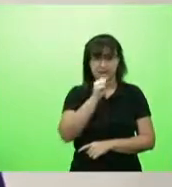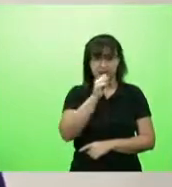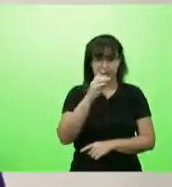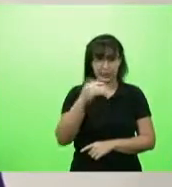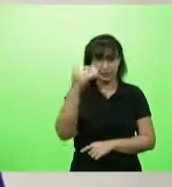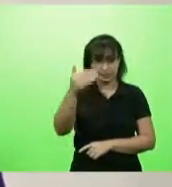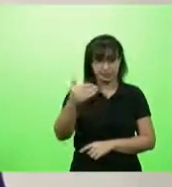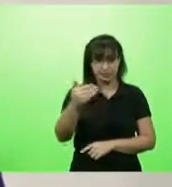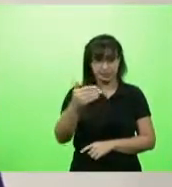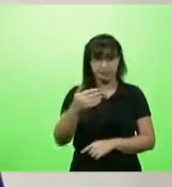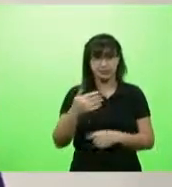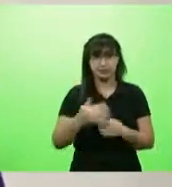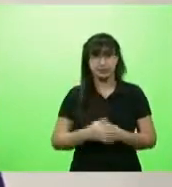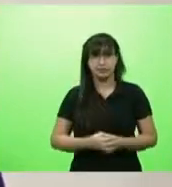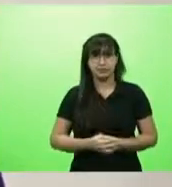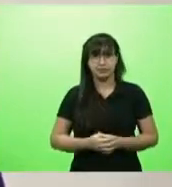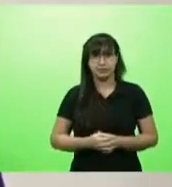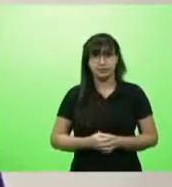Eu pediria...